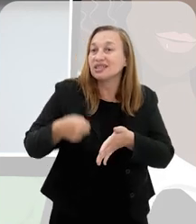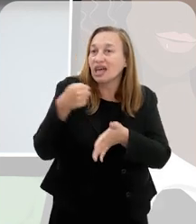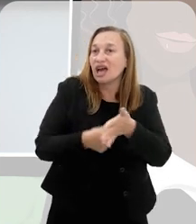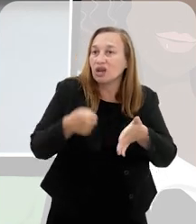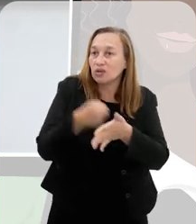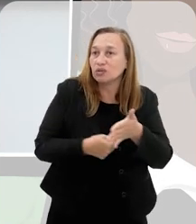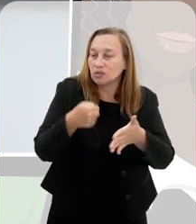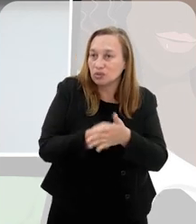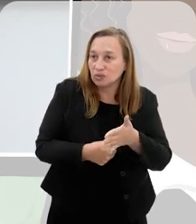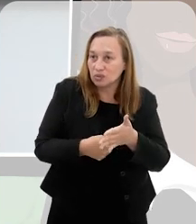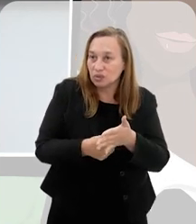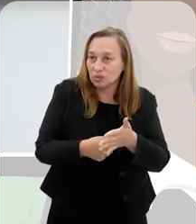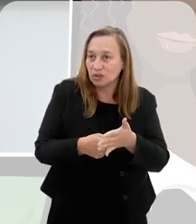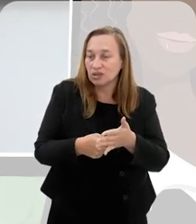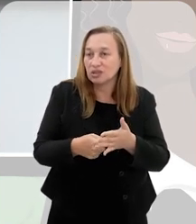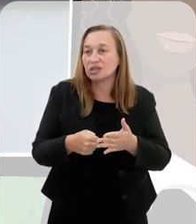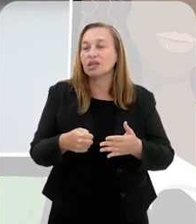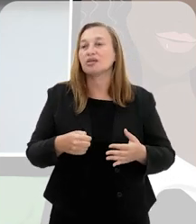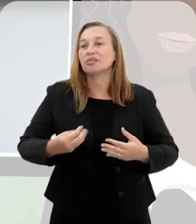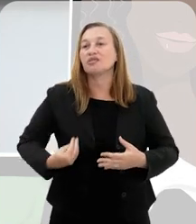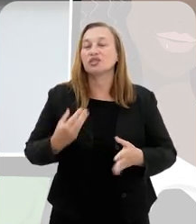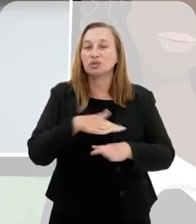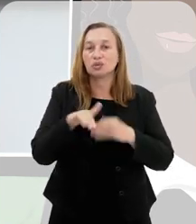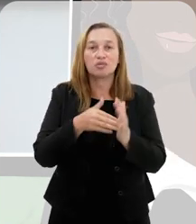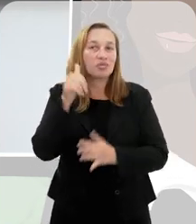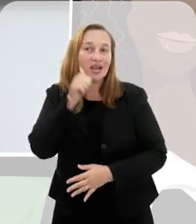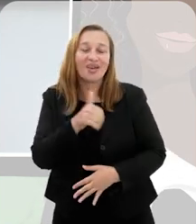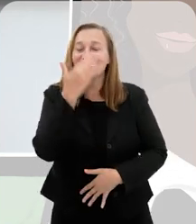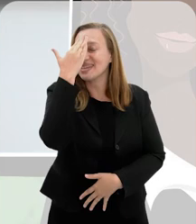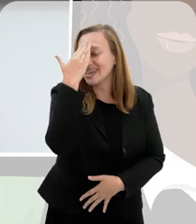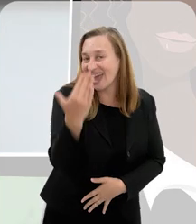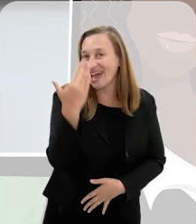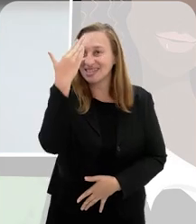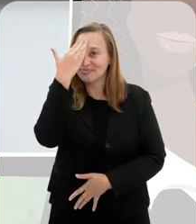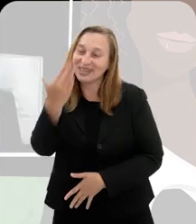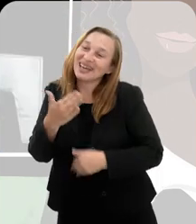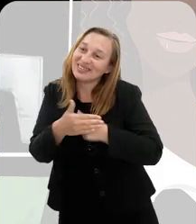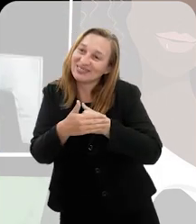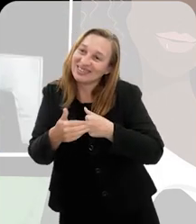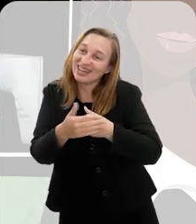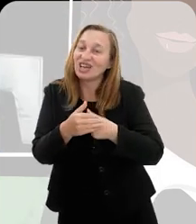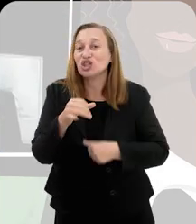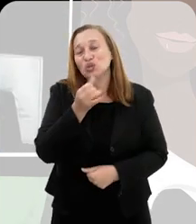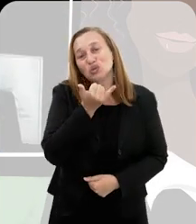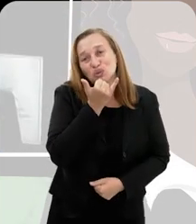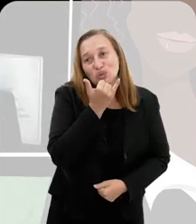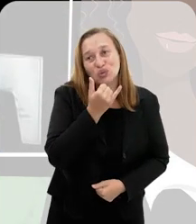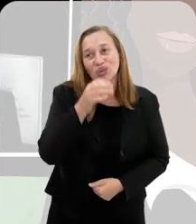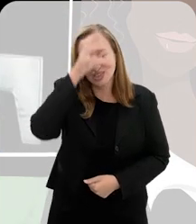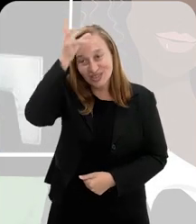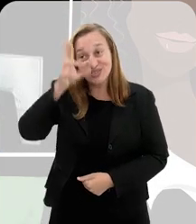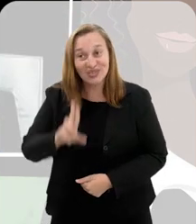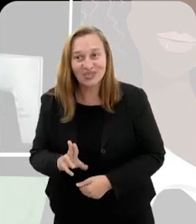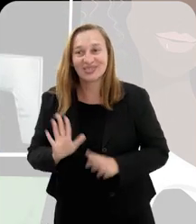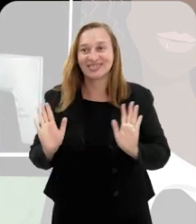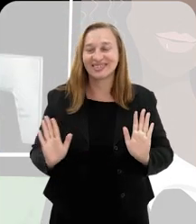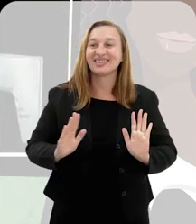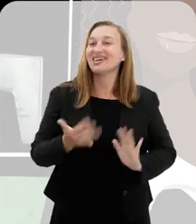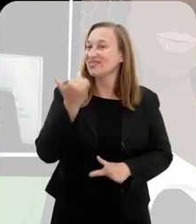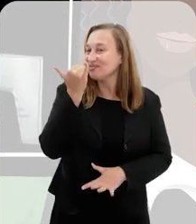representa muito para a luta e para a emancipação de todas as mulheres. Obrigada pelo carinho. Desculpa, Tia Ju.